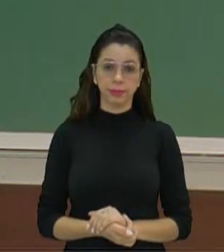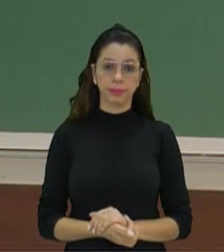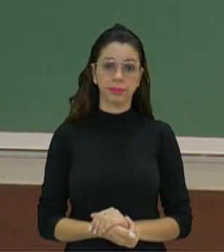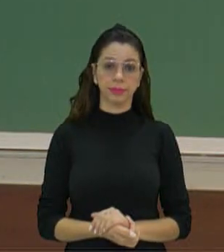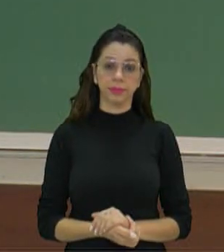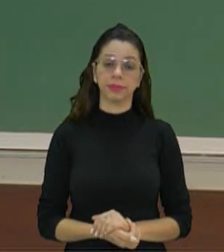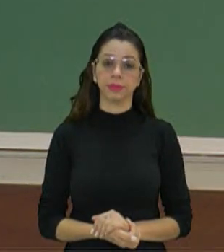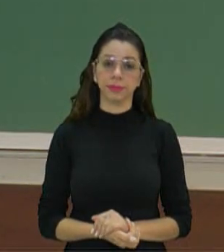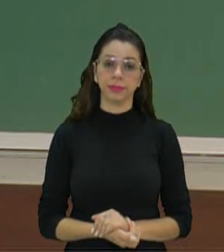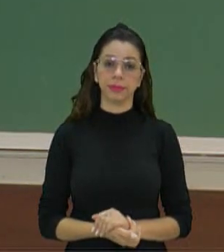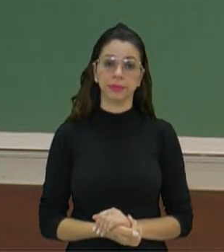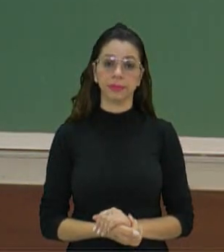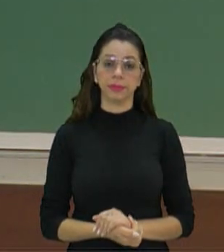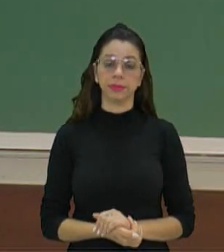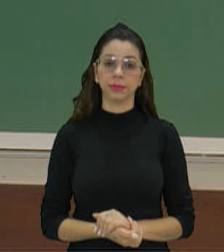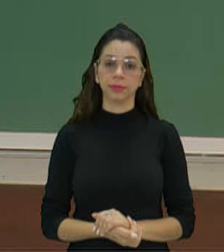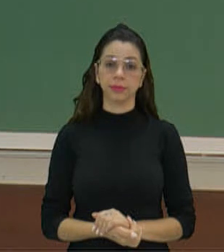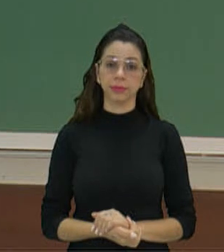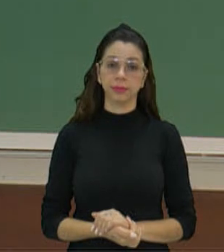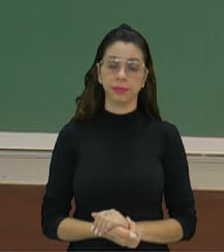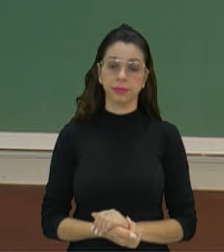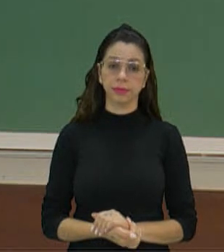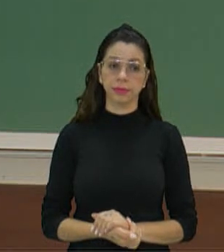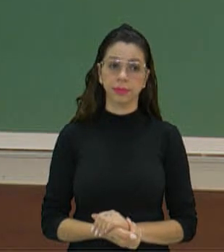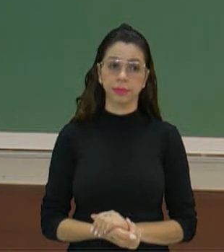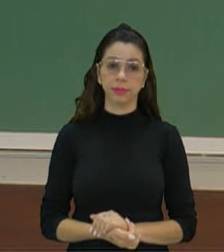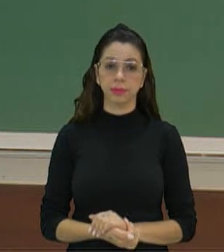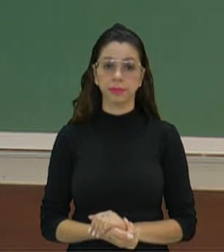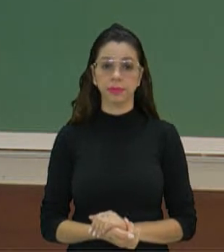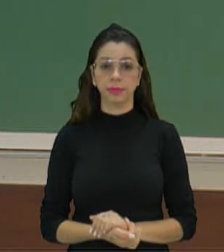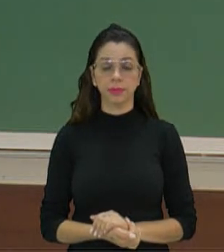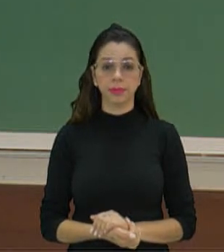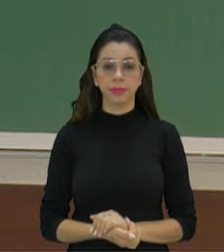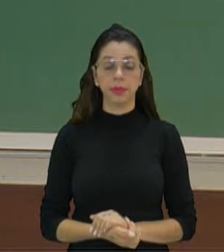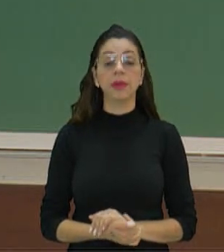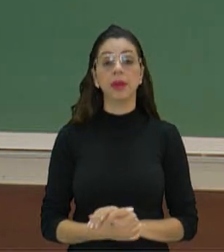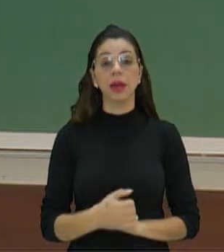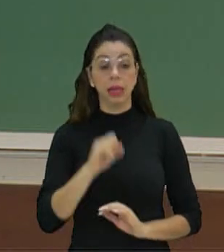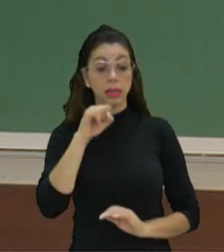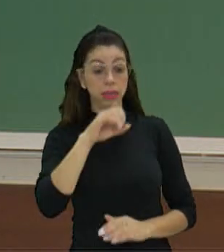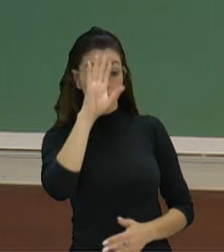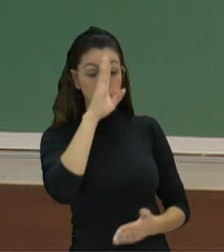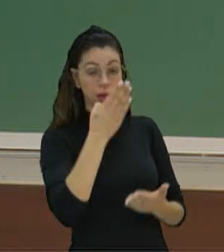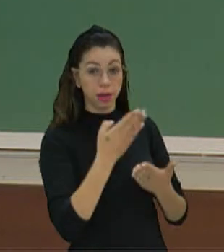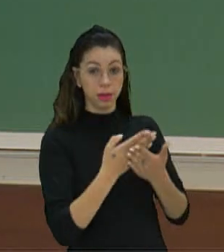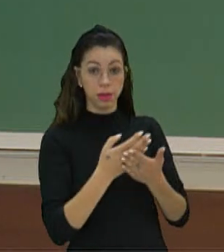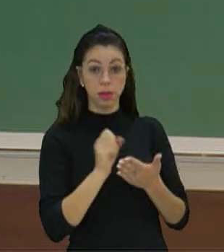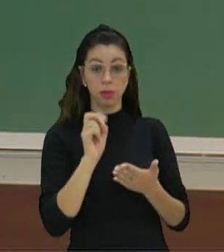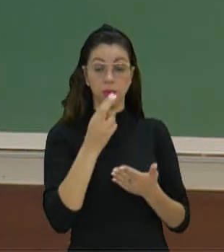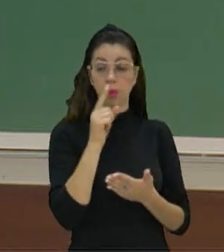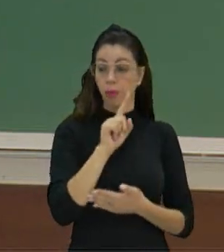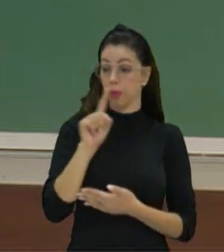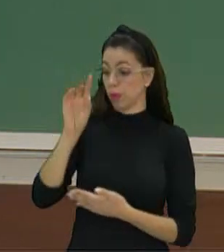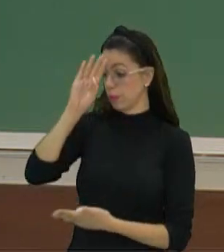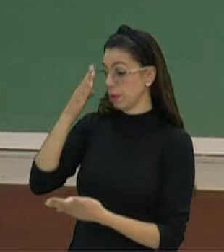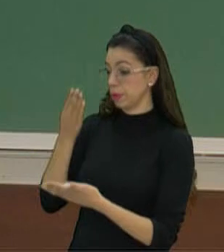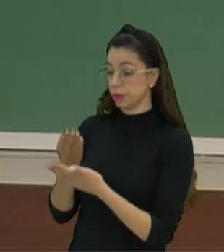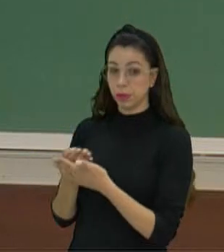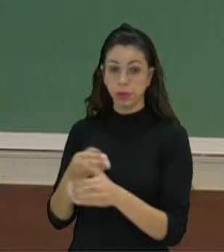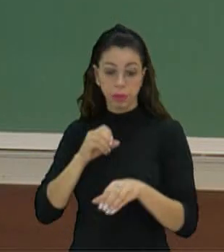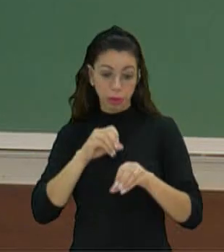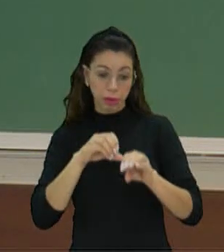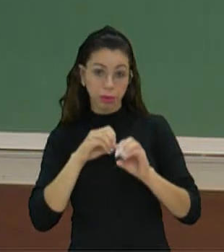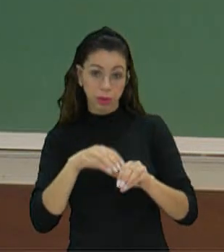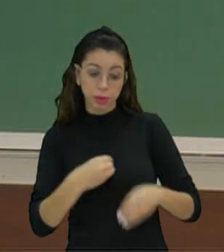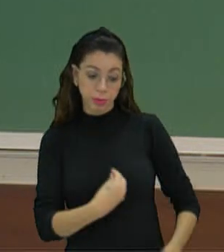life? Yes, I do or no, I don't. Sim, eu acredito ou eu não acredito que a educação pode mudar a vida de alguém. Se você deu a